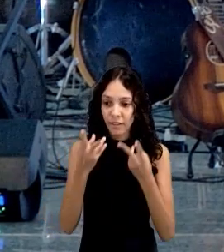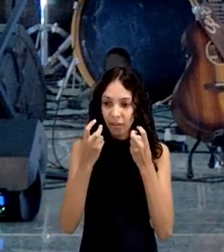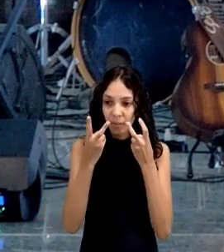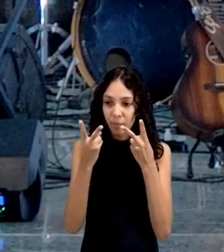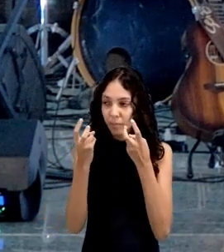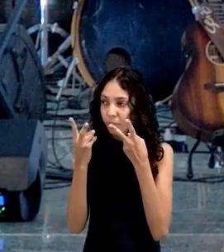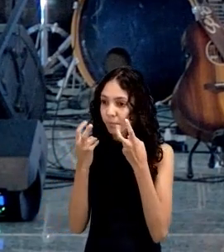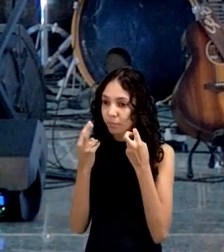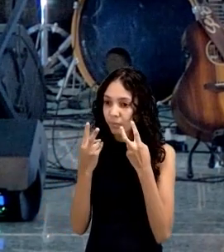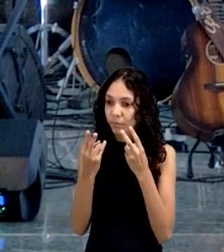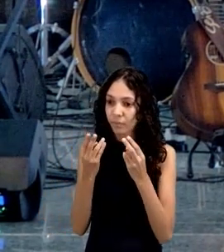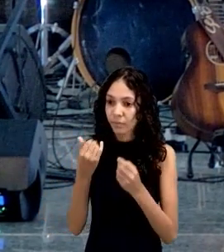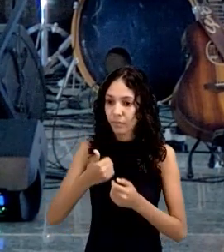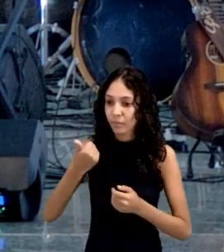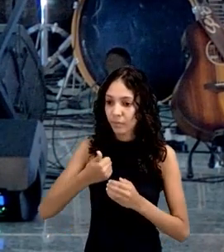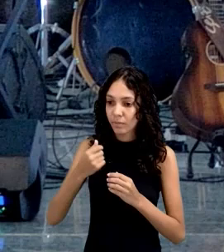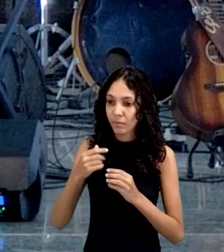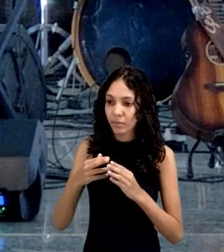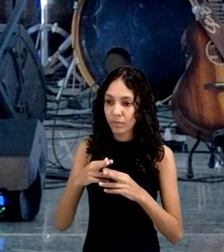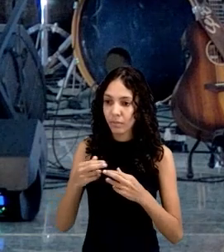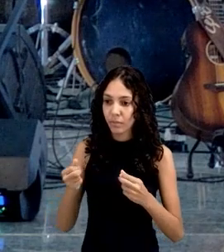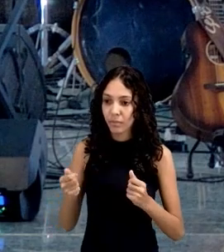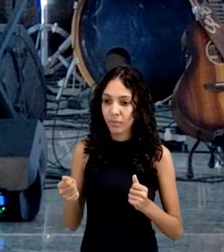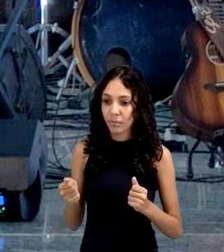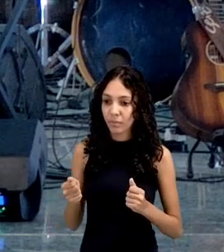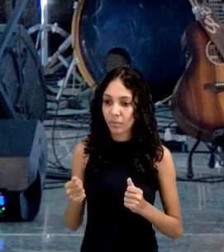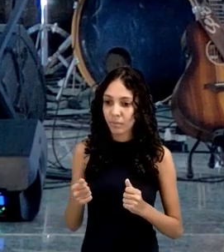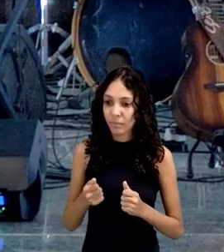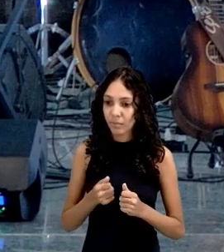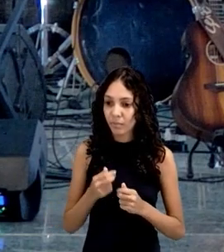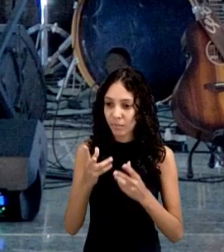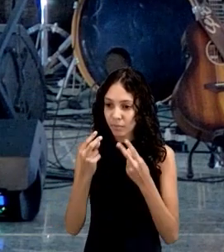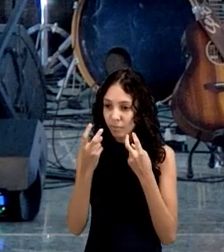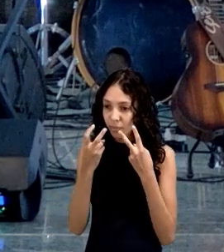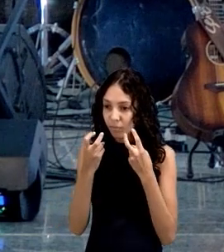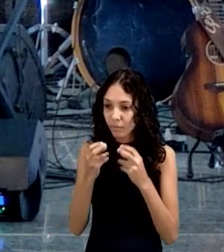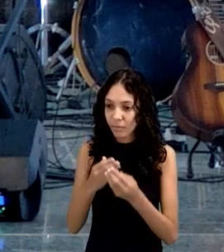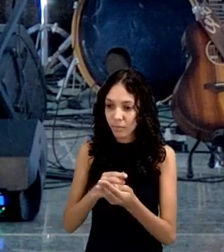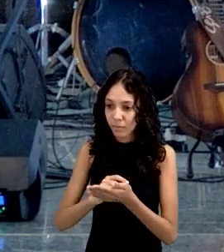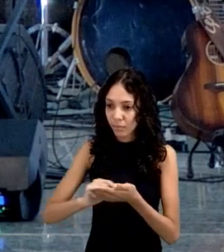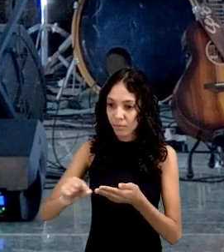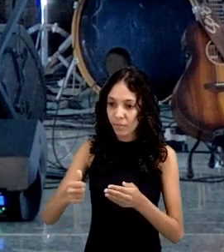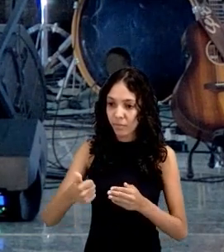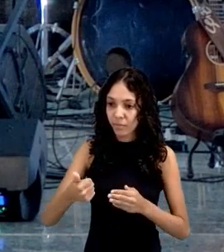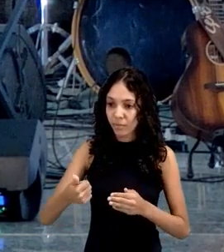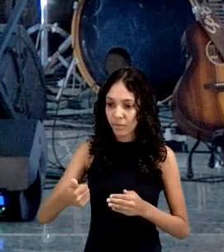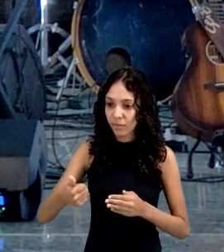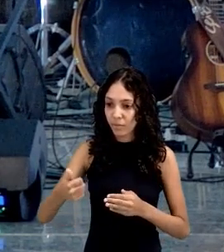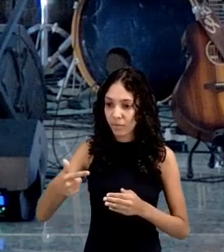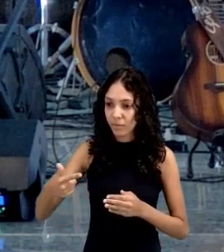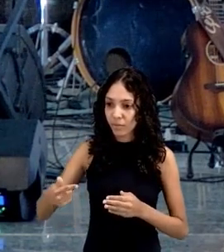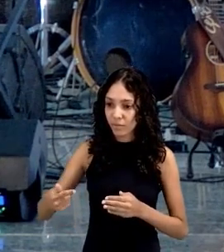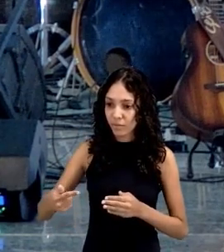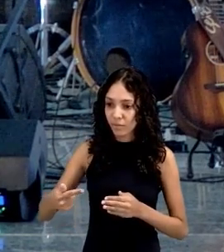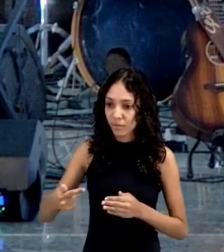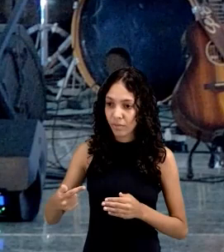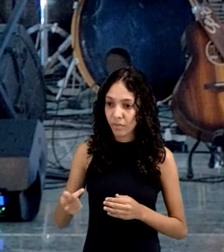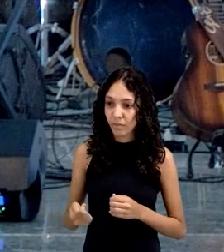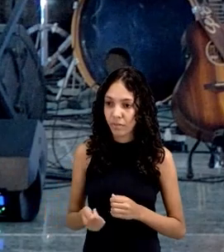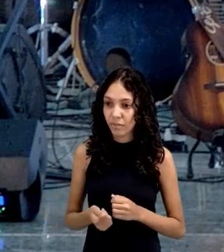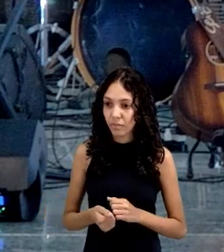do versículo 17, na minha Bíblia está dizendo assim: Jesus cumpre a lei. E ele vai dizer: não pense que vem abolir a lei. Eu vim cumprir toda a